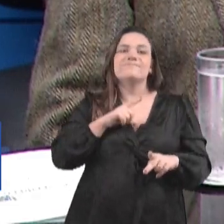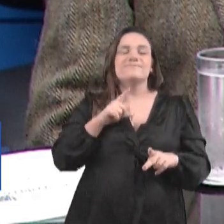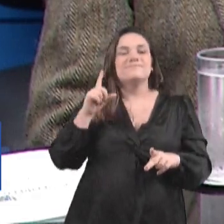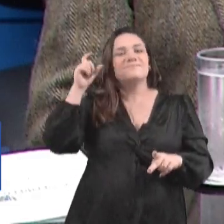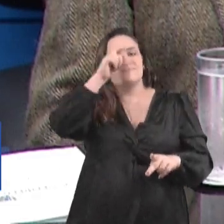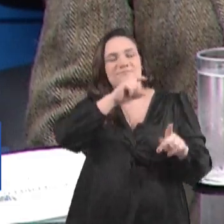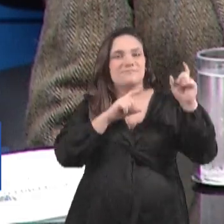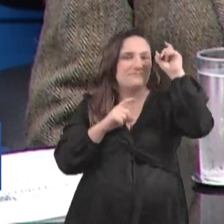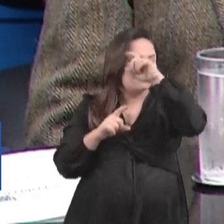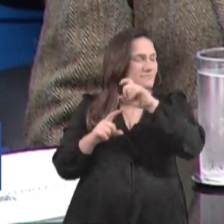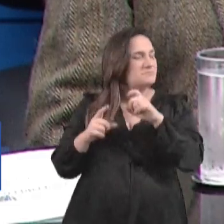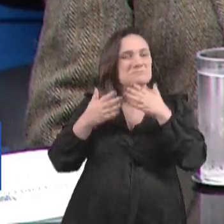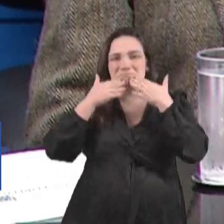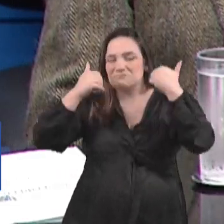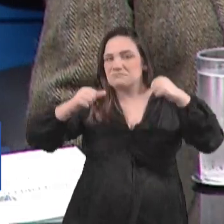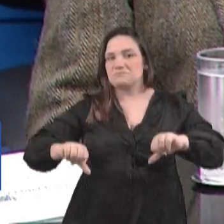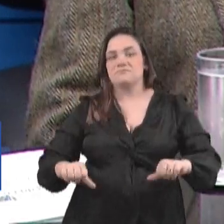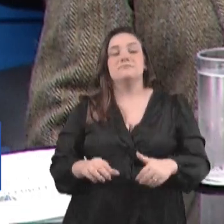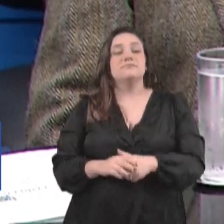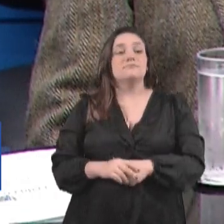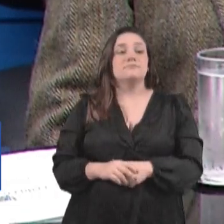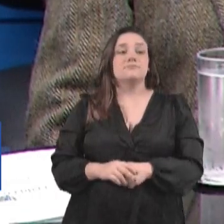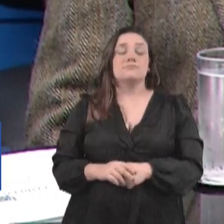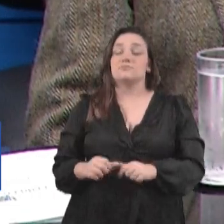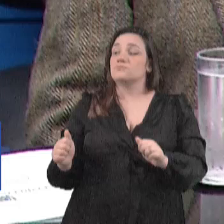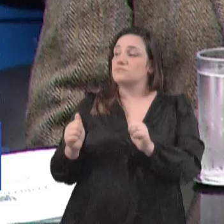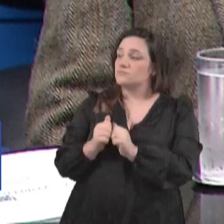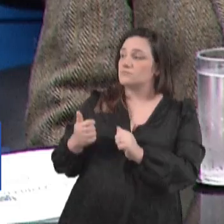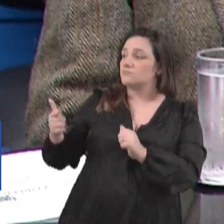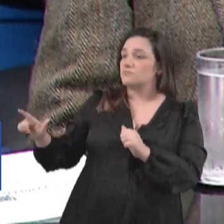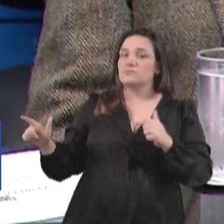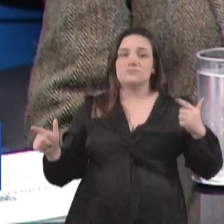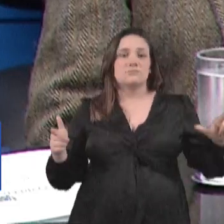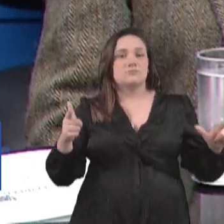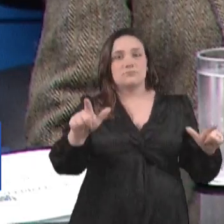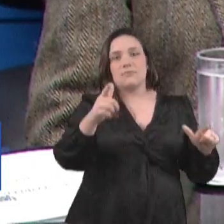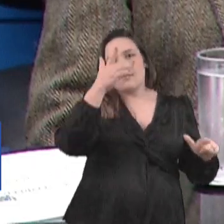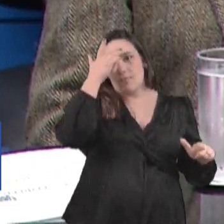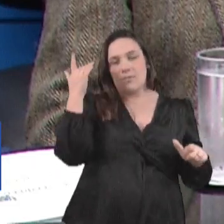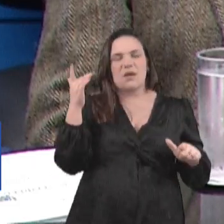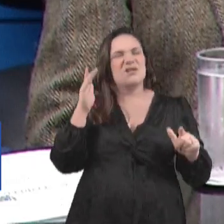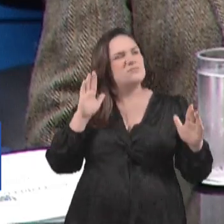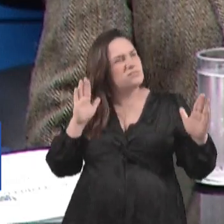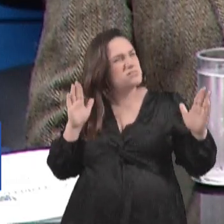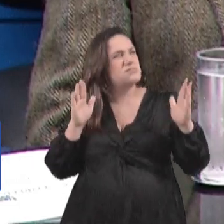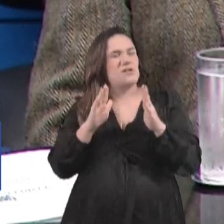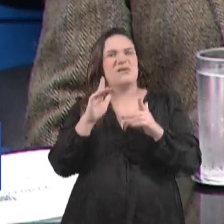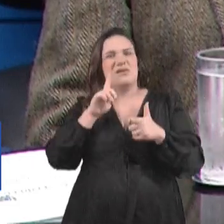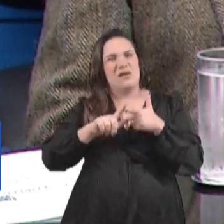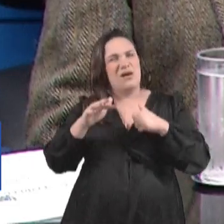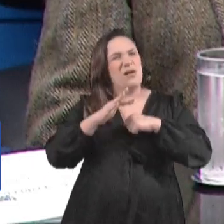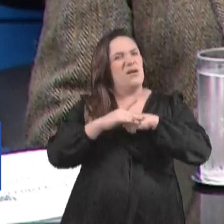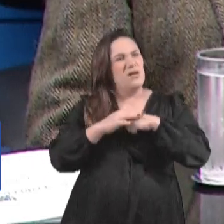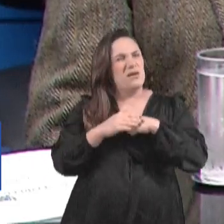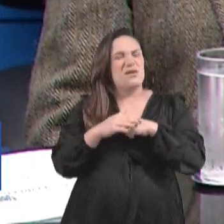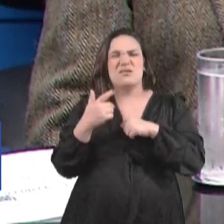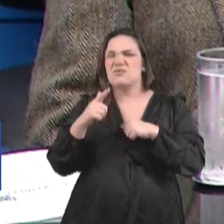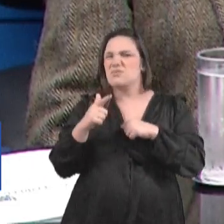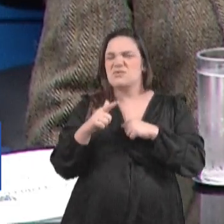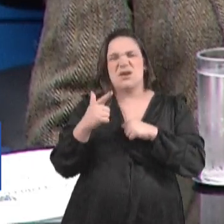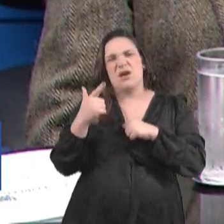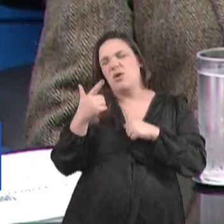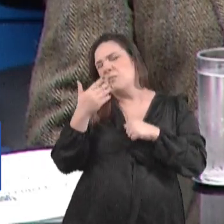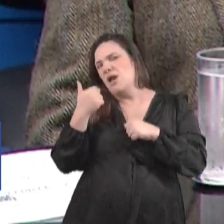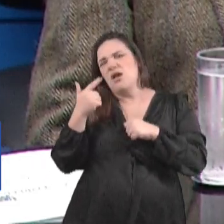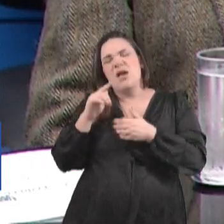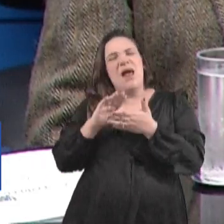adversidade extrema. Ao lado de outros combatentes, enfrentou o caos, as doenças, a escassez e